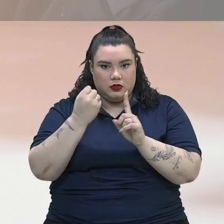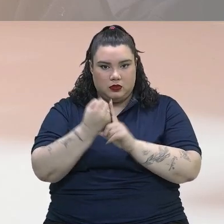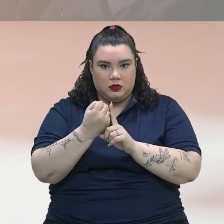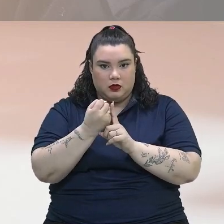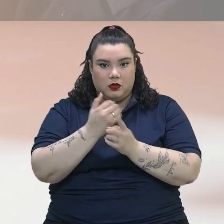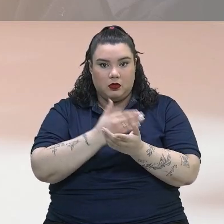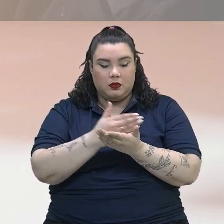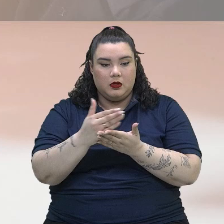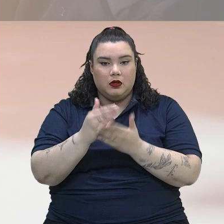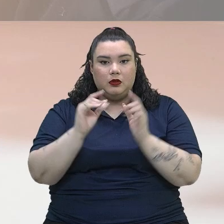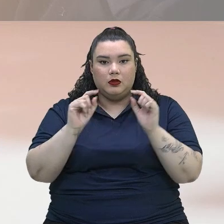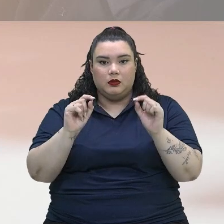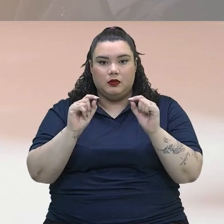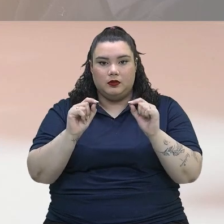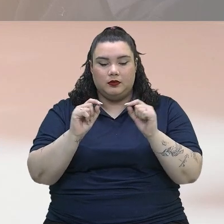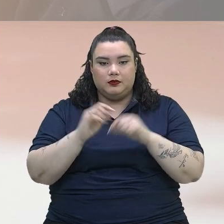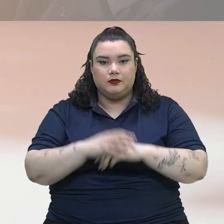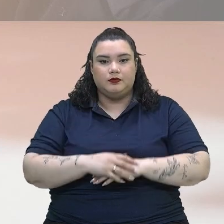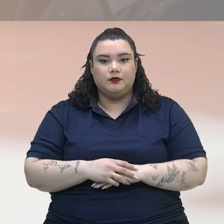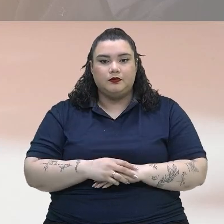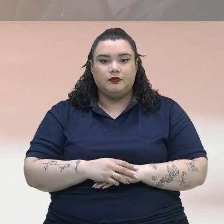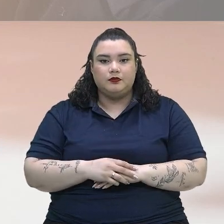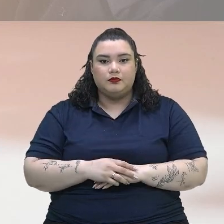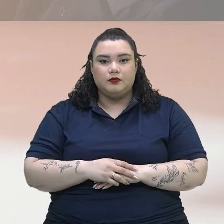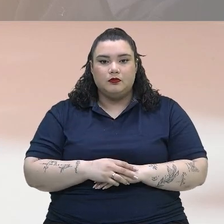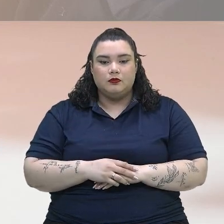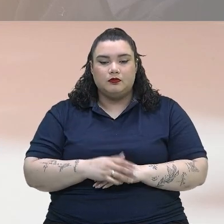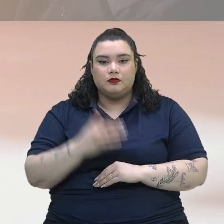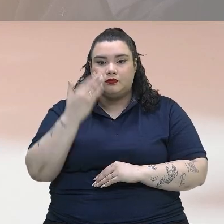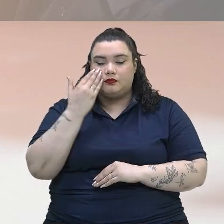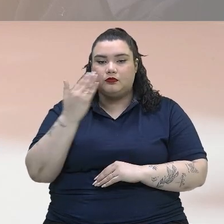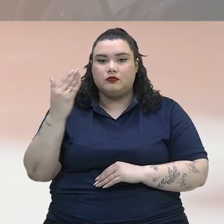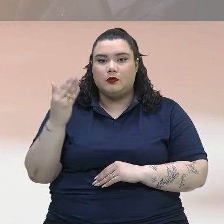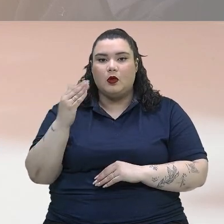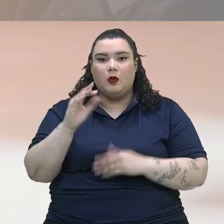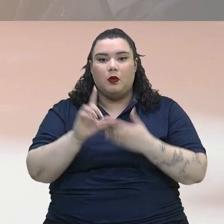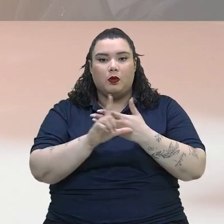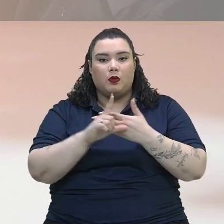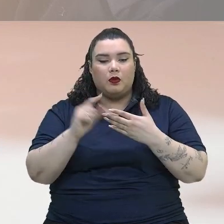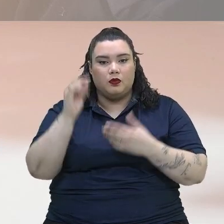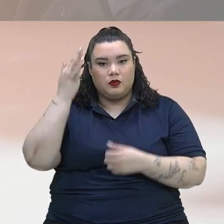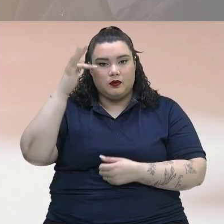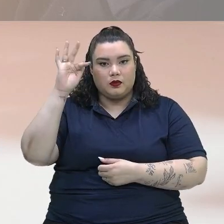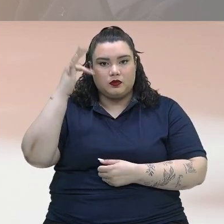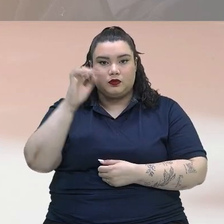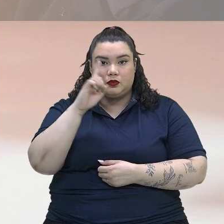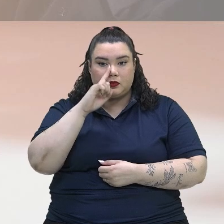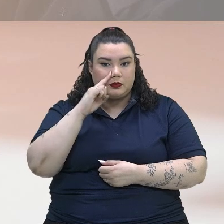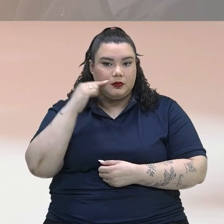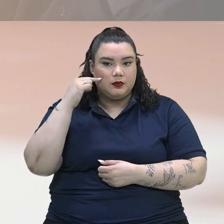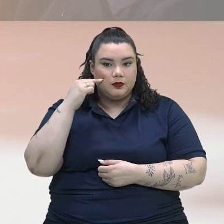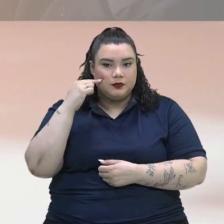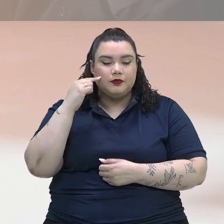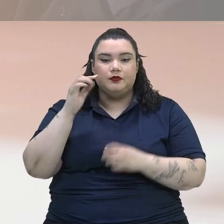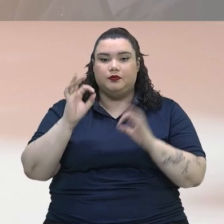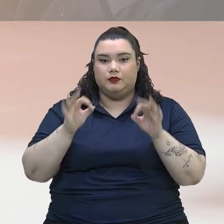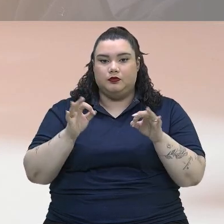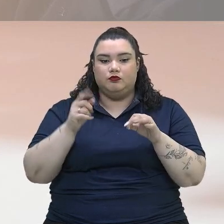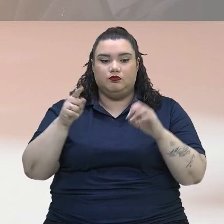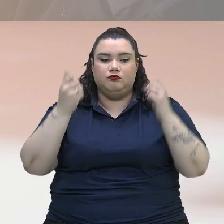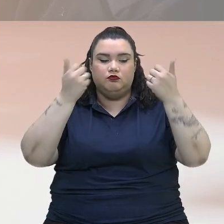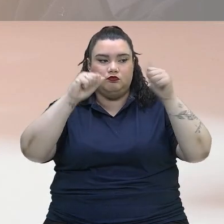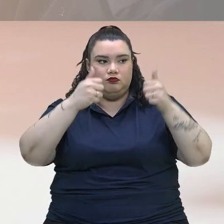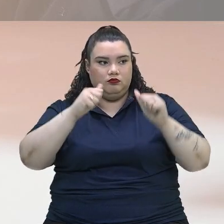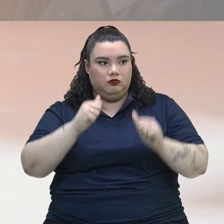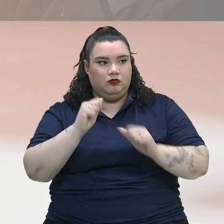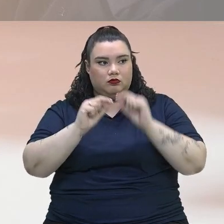com Émile Durkheim. Como é que Durkheim analisa o trabalho? Então, a análise, ele